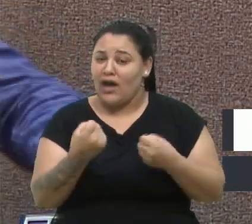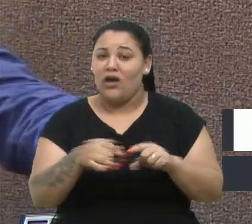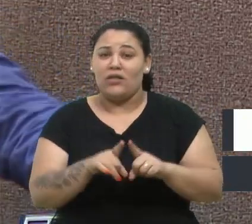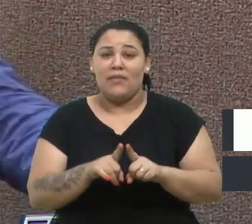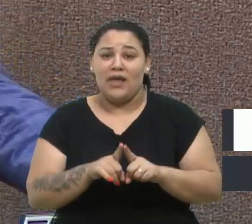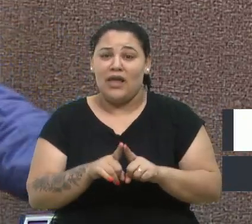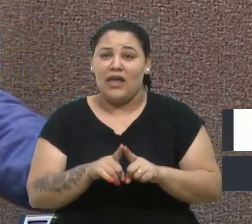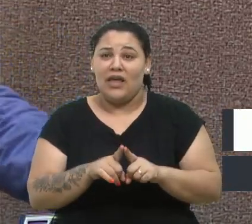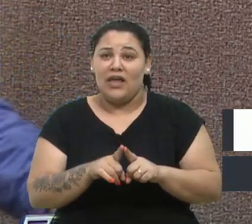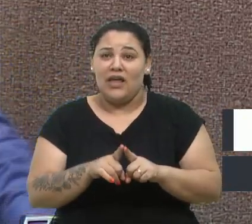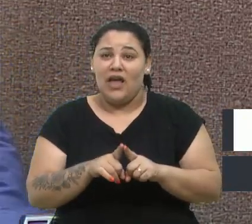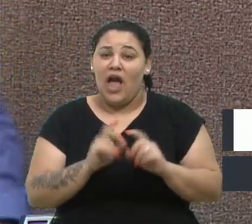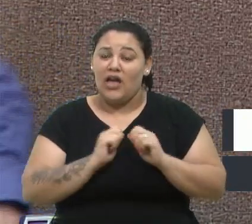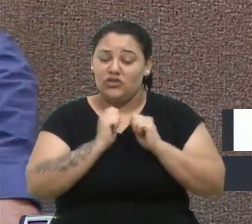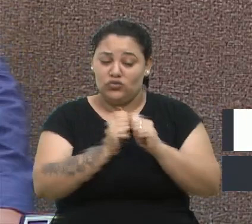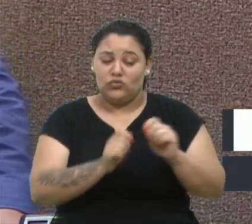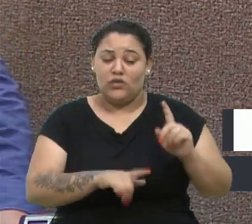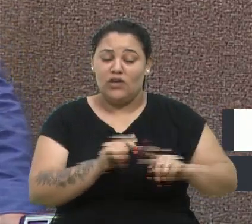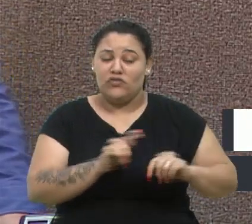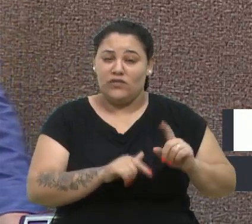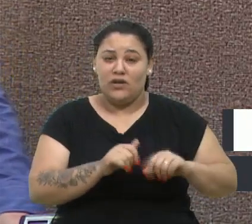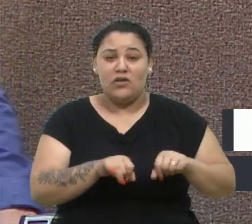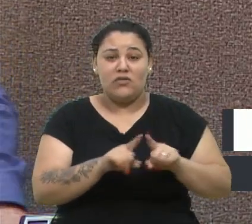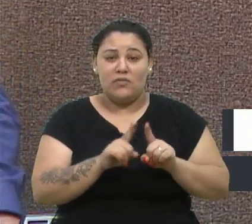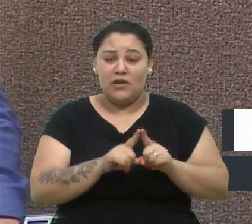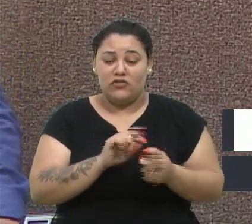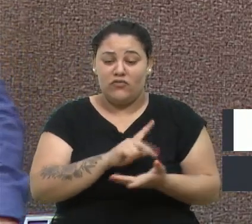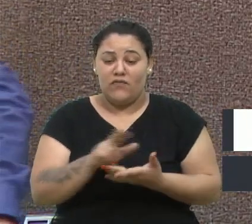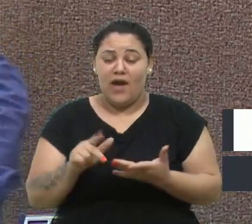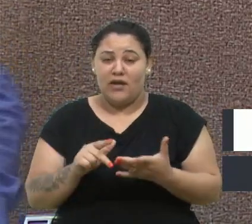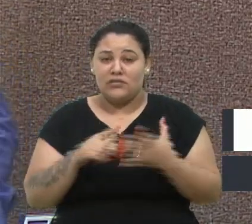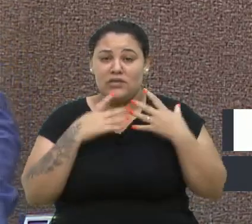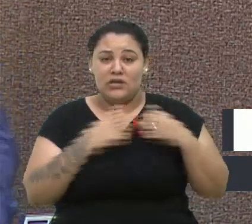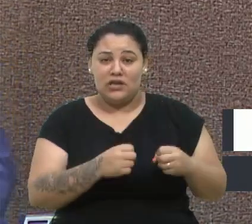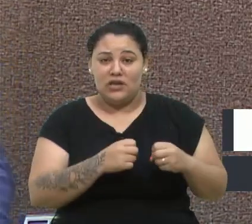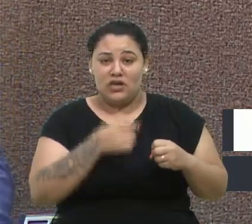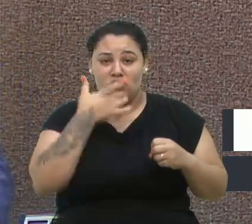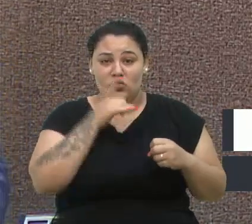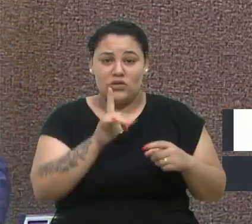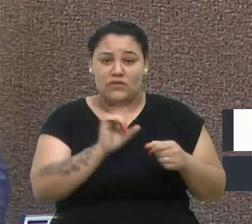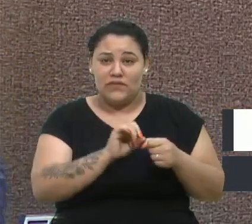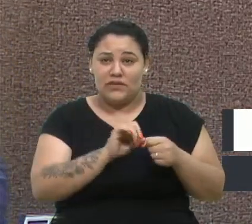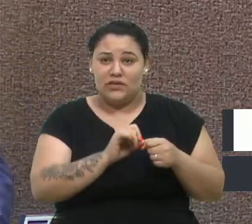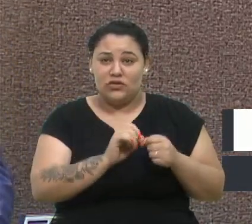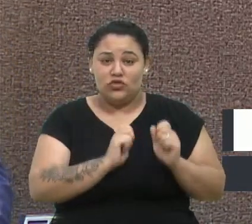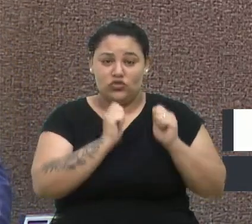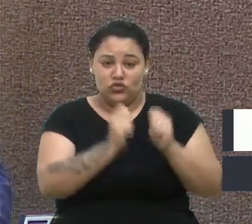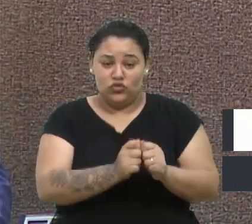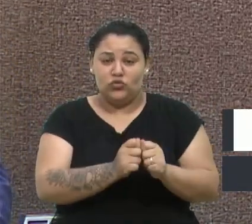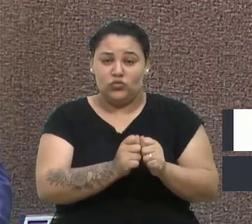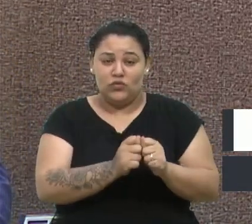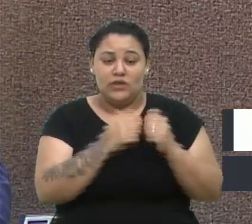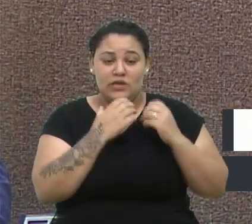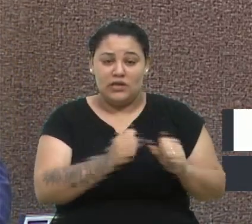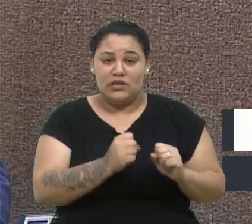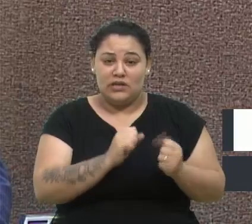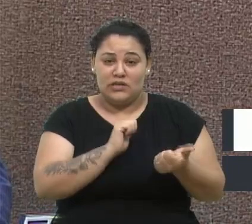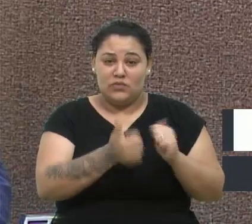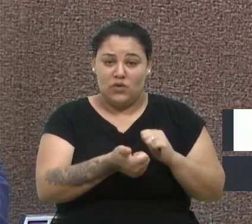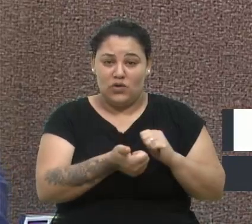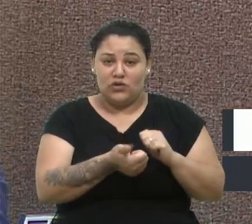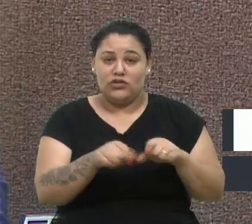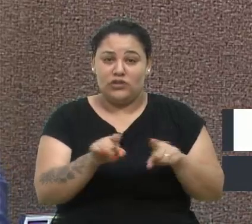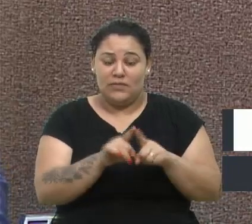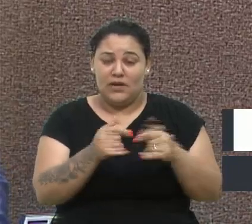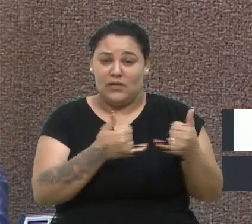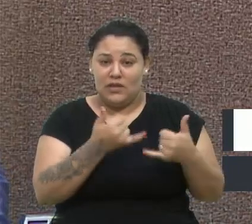dessa força-tarefa de várias secretarias, se conseguiu, junto à Secretaria de Esporte e Lazer, Secretaria da Habitação e